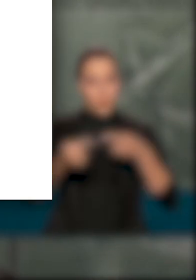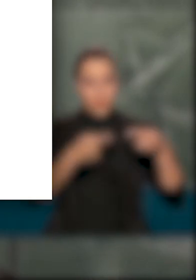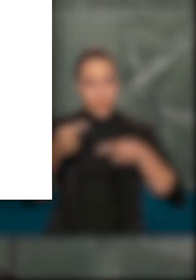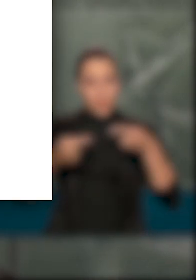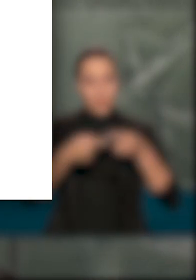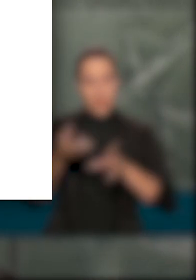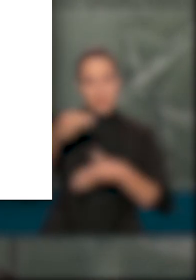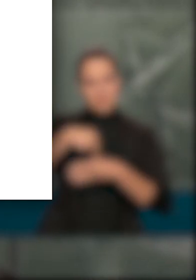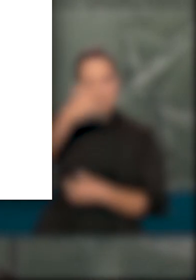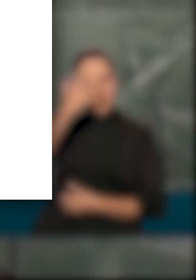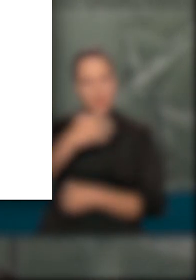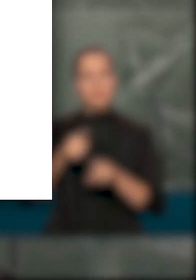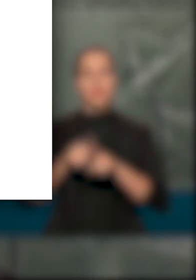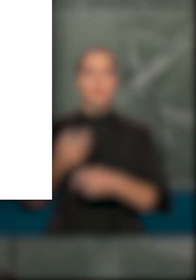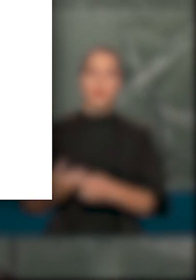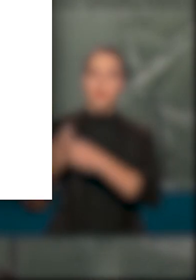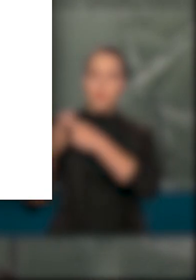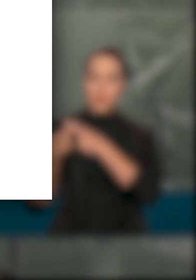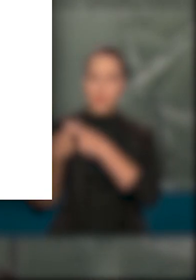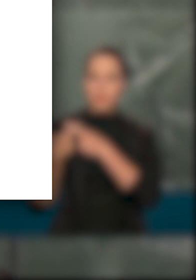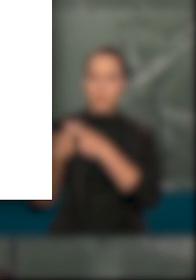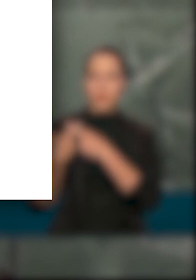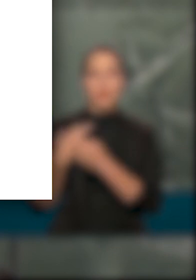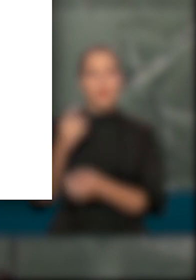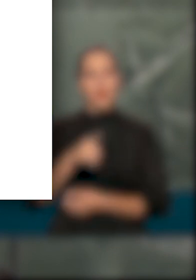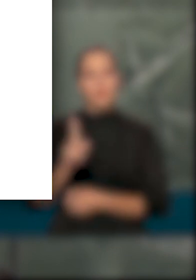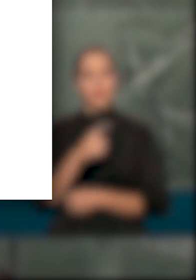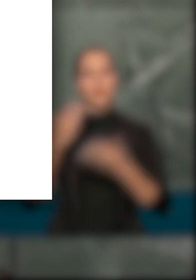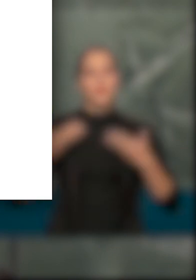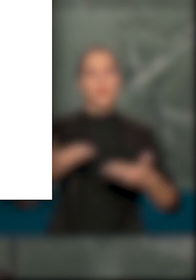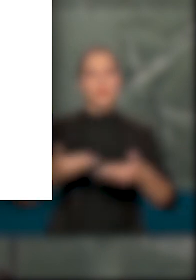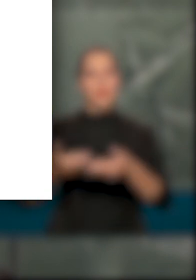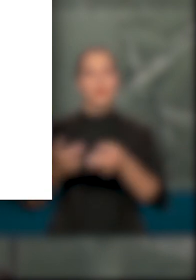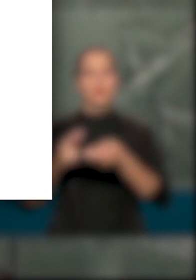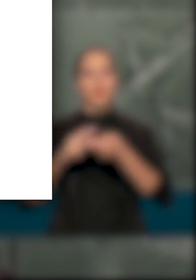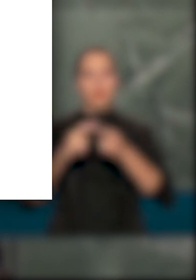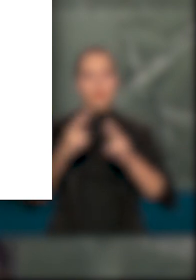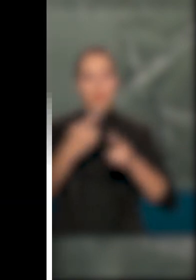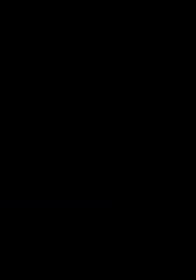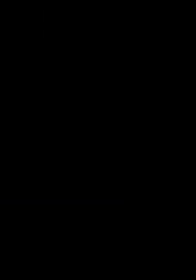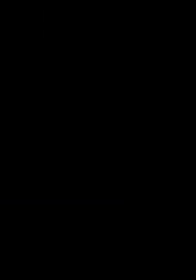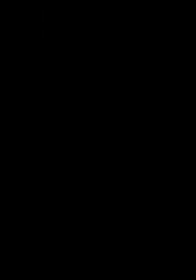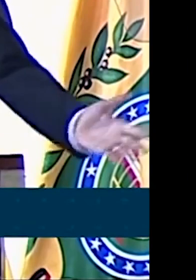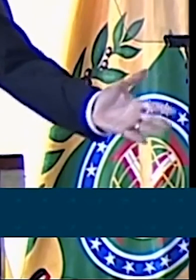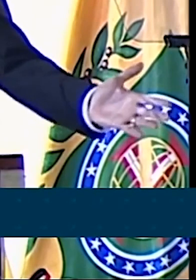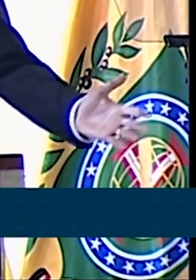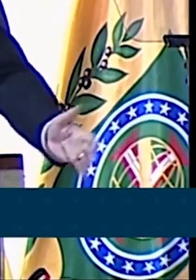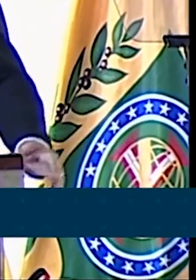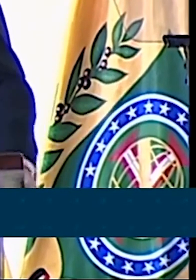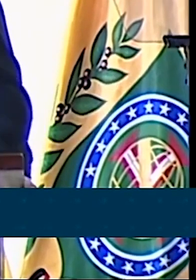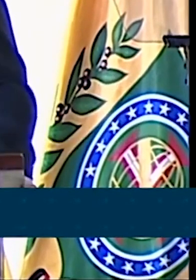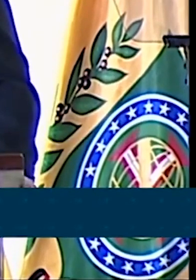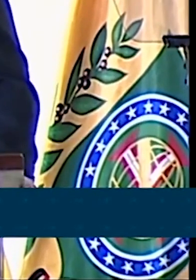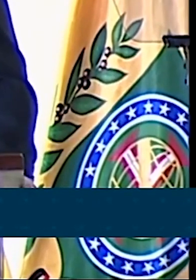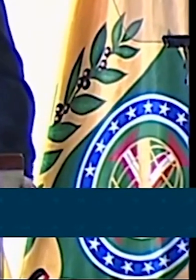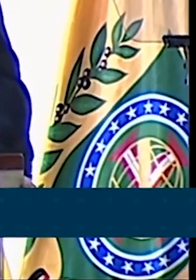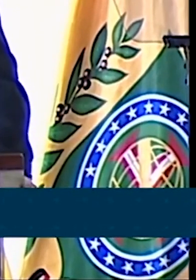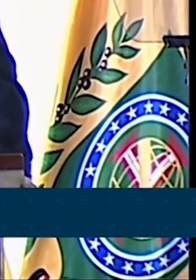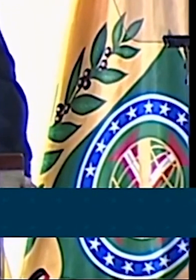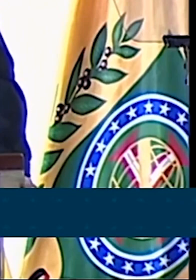séria e responsável promovida pelo nosso ministério das relações exteriores é bom separe